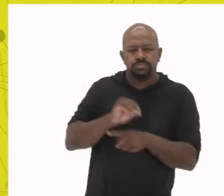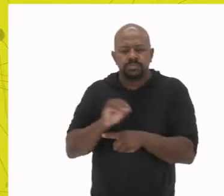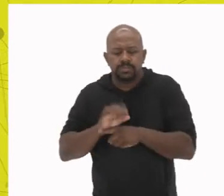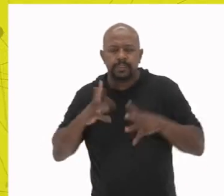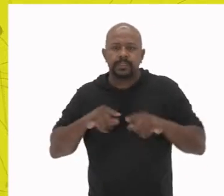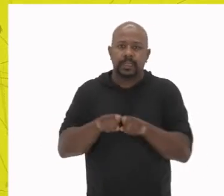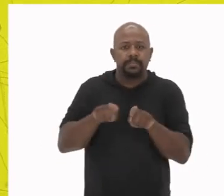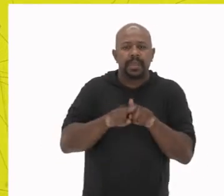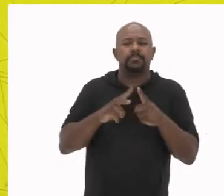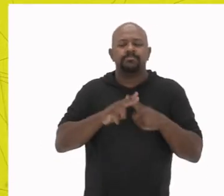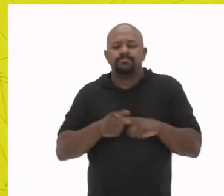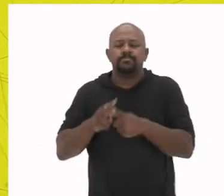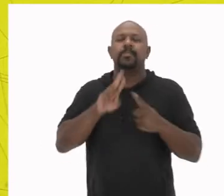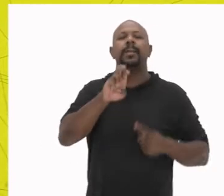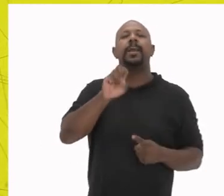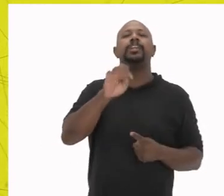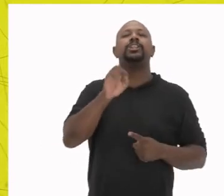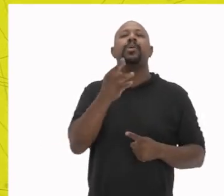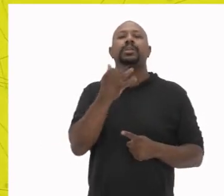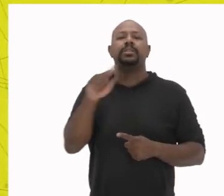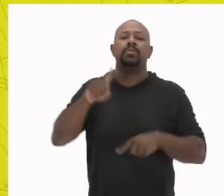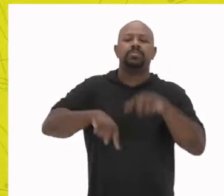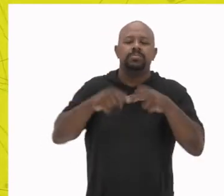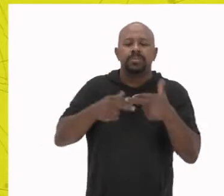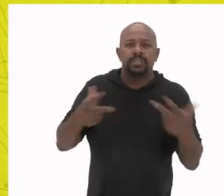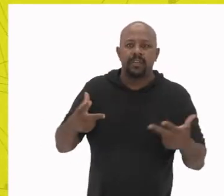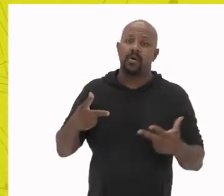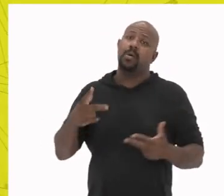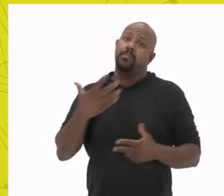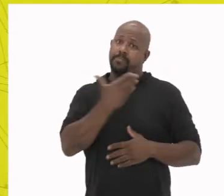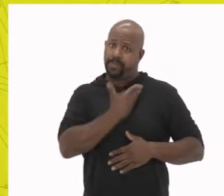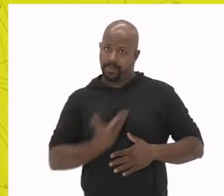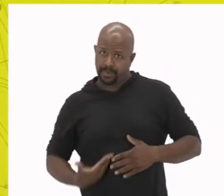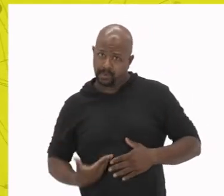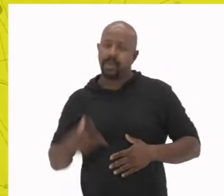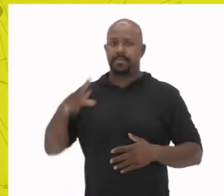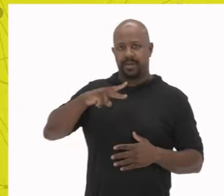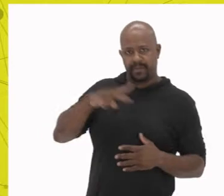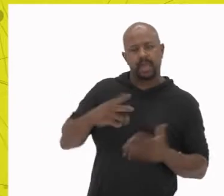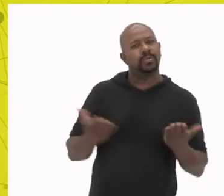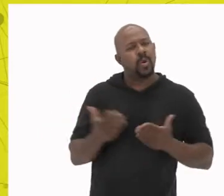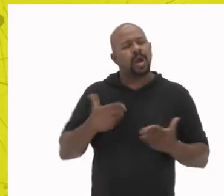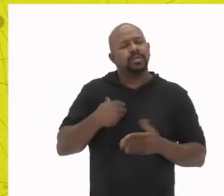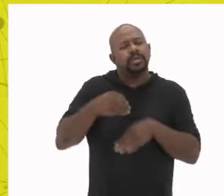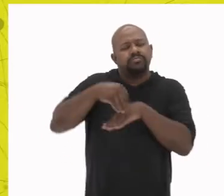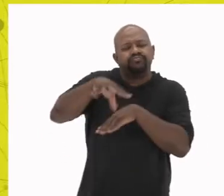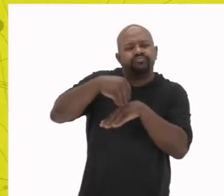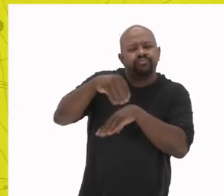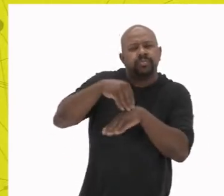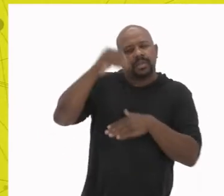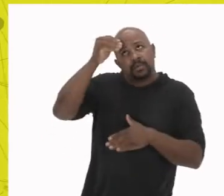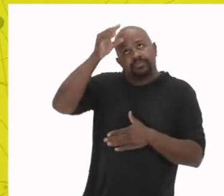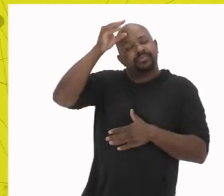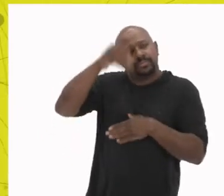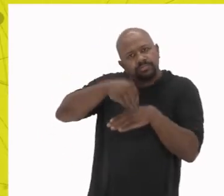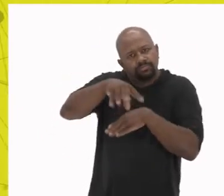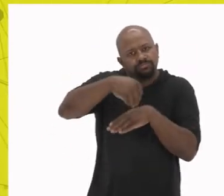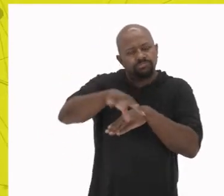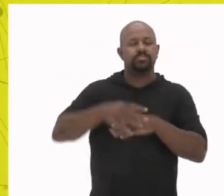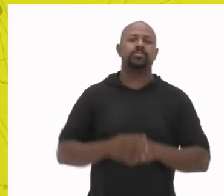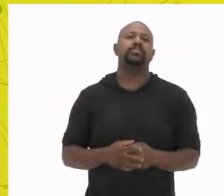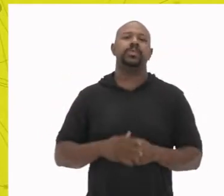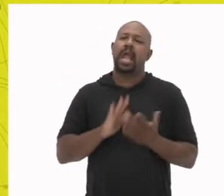conservação, higienização e restauração de acervos, públicos e privados. Hoje estarei com vocês compartilhando meus